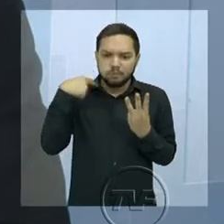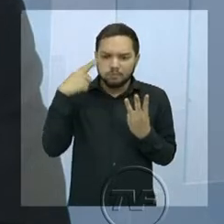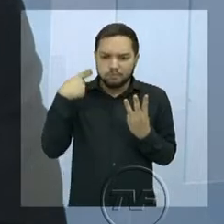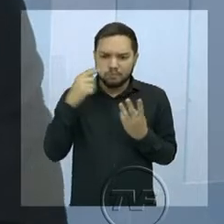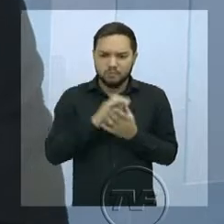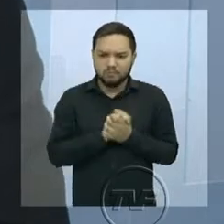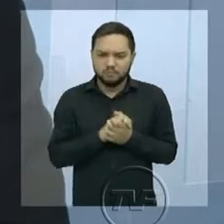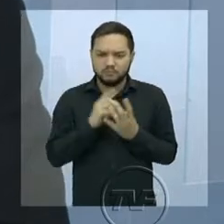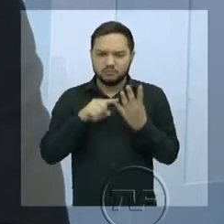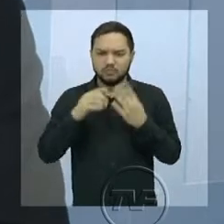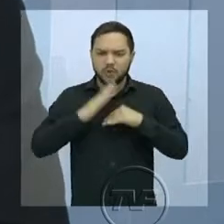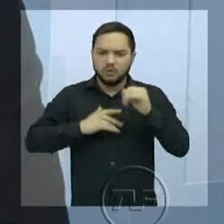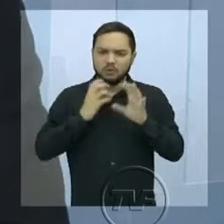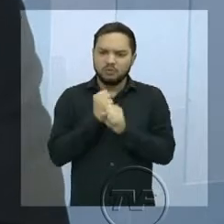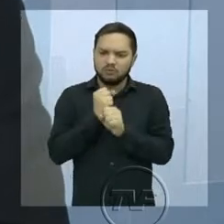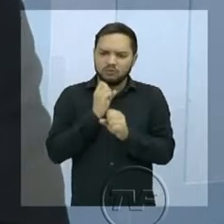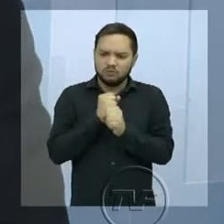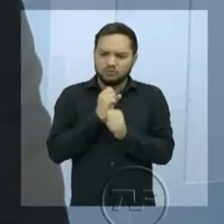realidade. Contabilista,